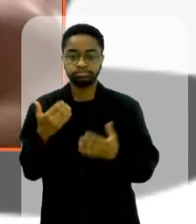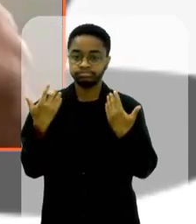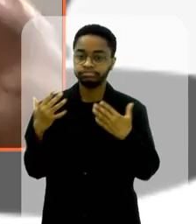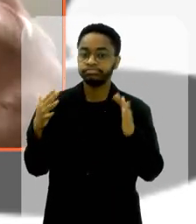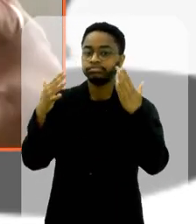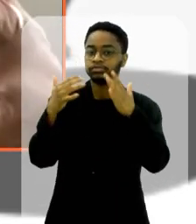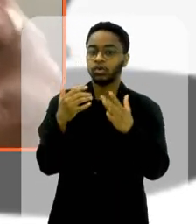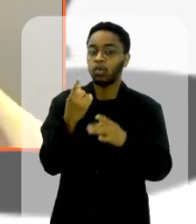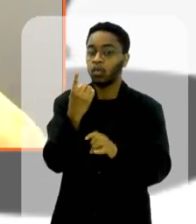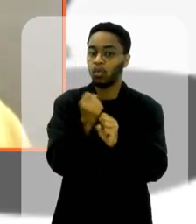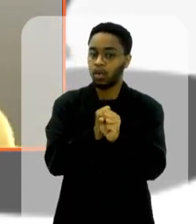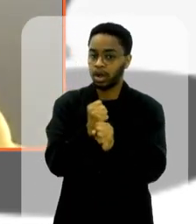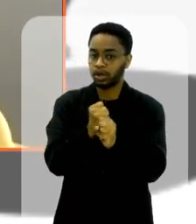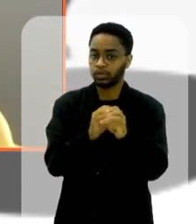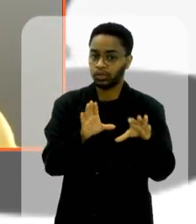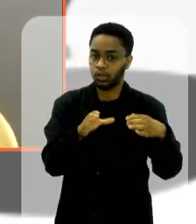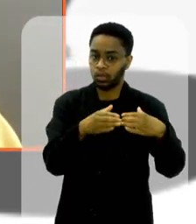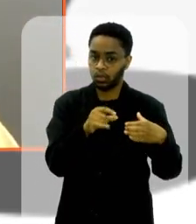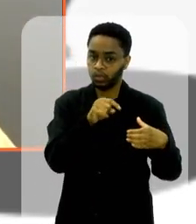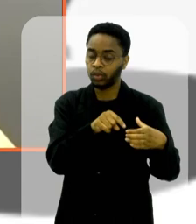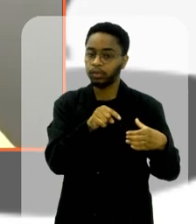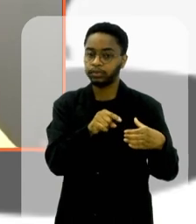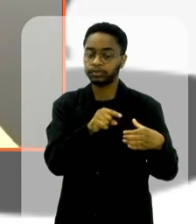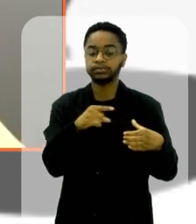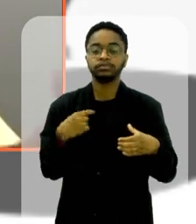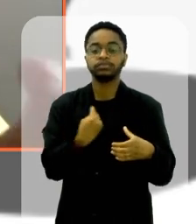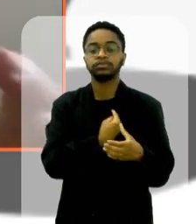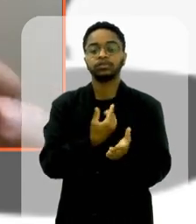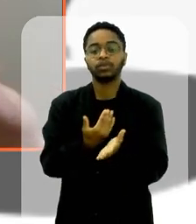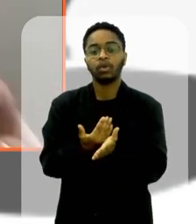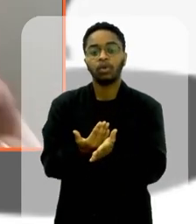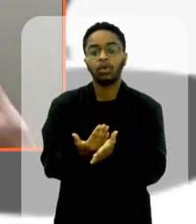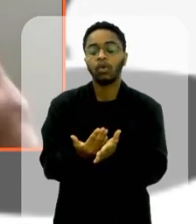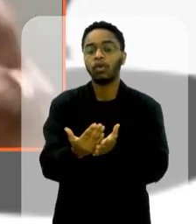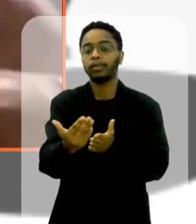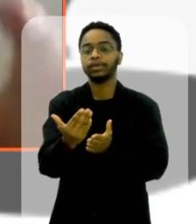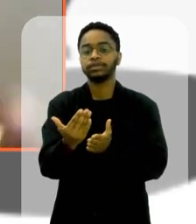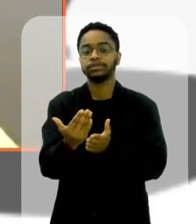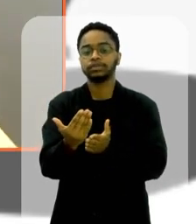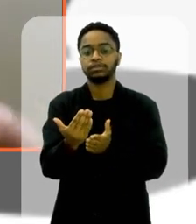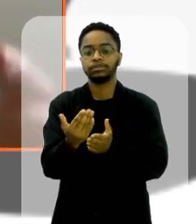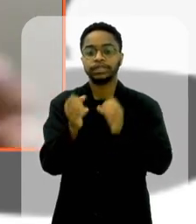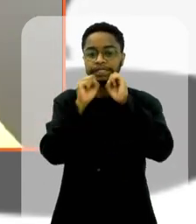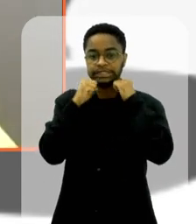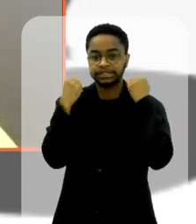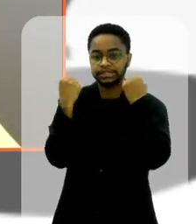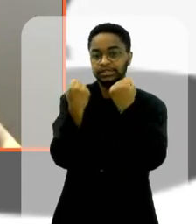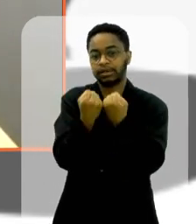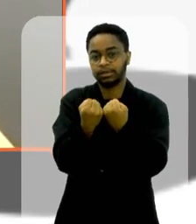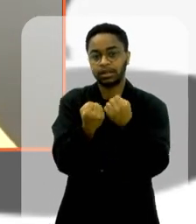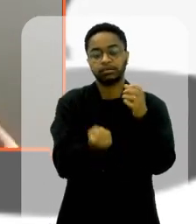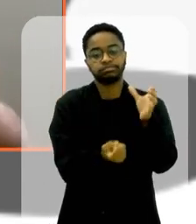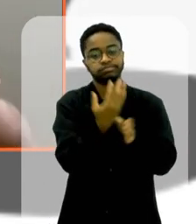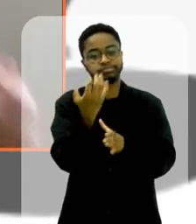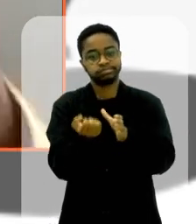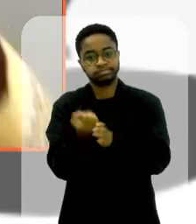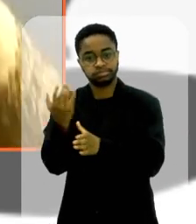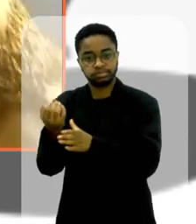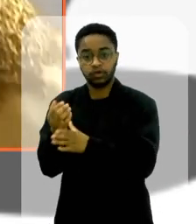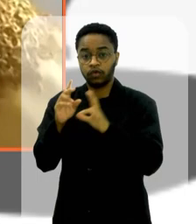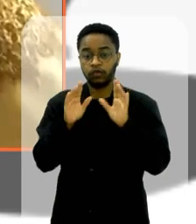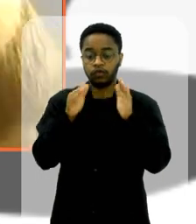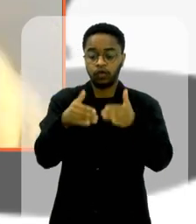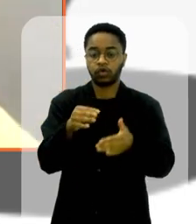o aniversário do Clube dos Trovadores Capixaba, a gente começou a realizar os seminários nacionais da